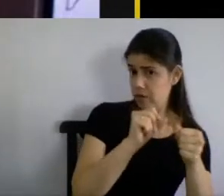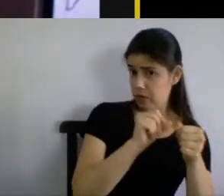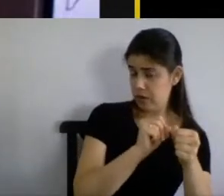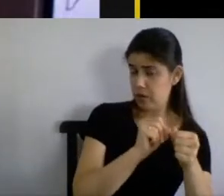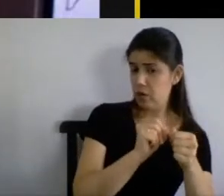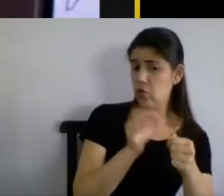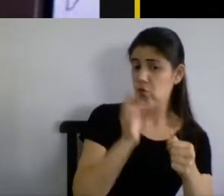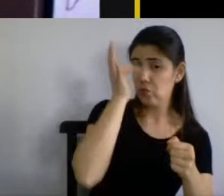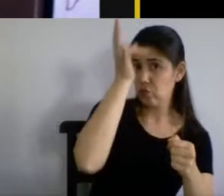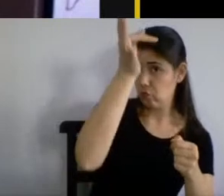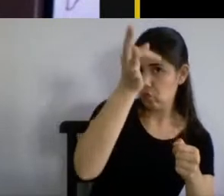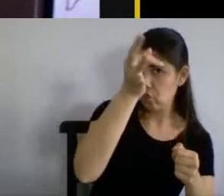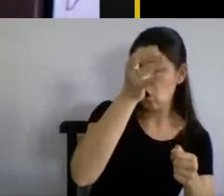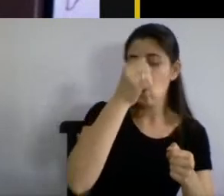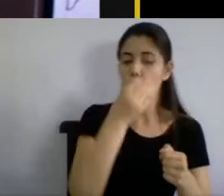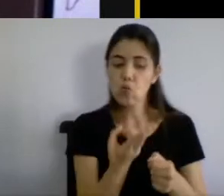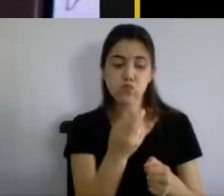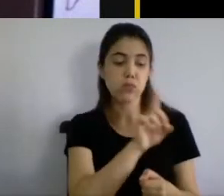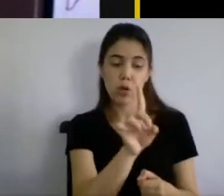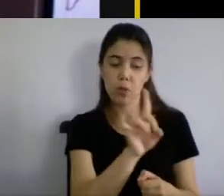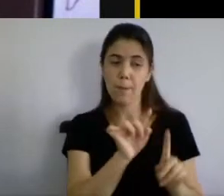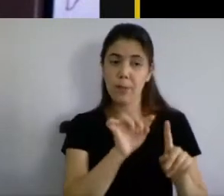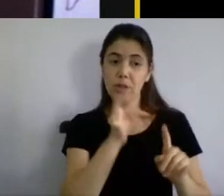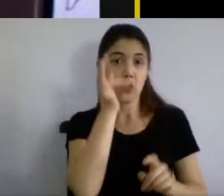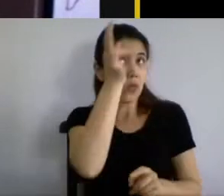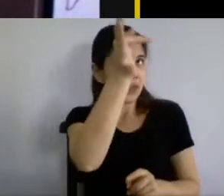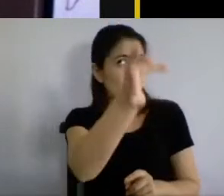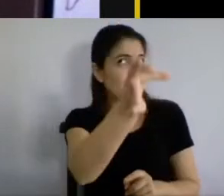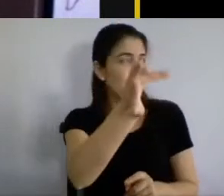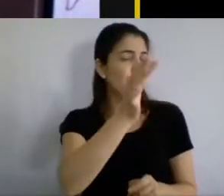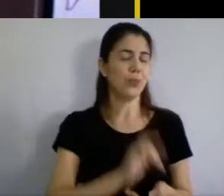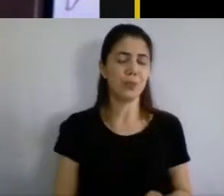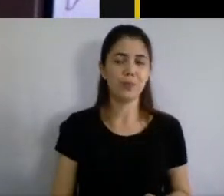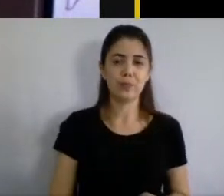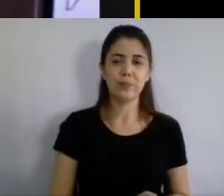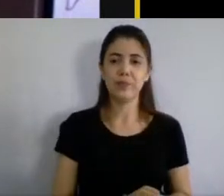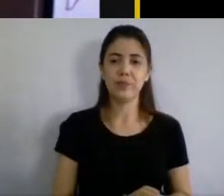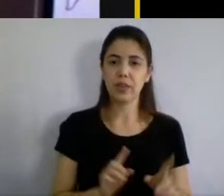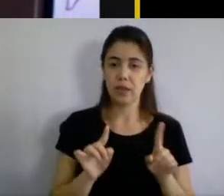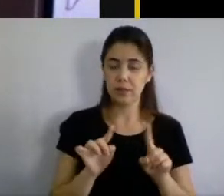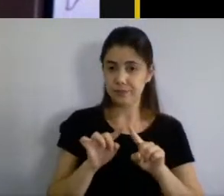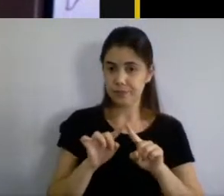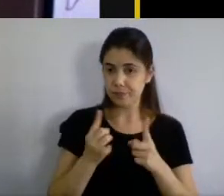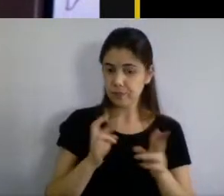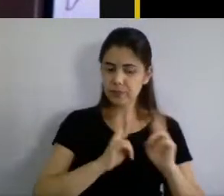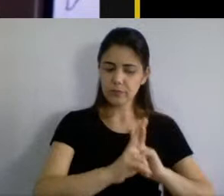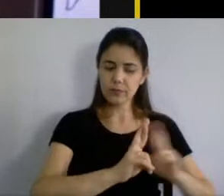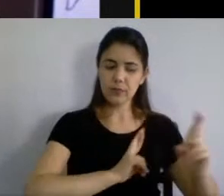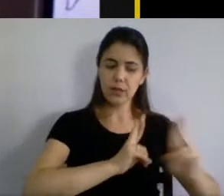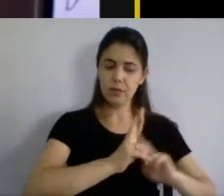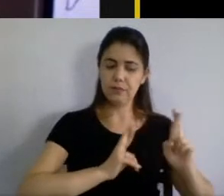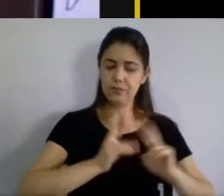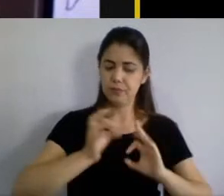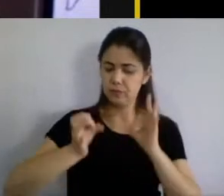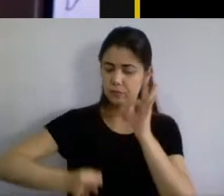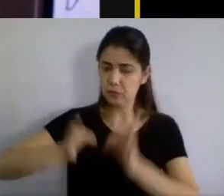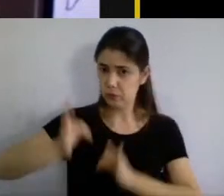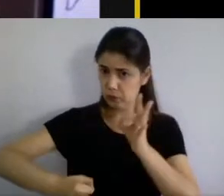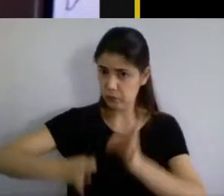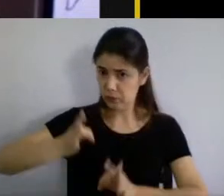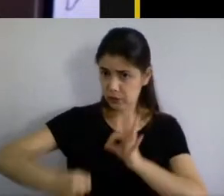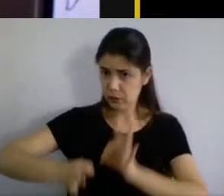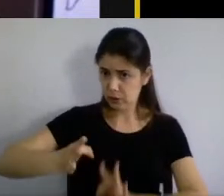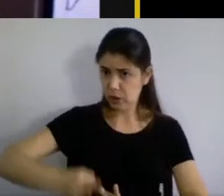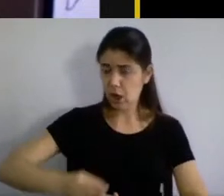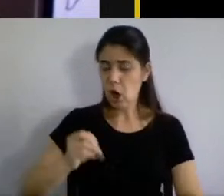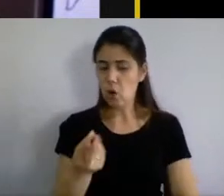delibera no futuro. Agora, existe uma retórica judicial ou forense que é feita